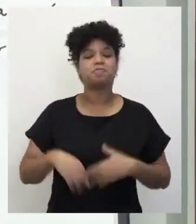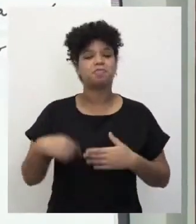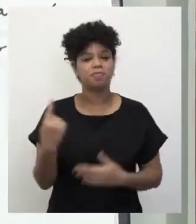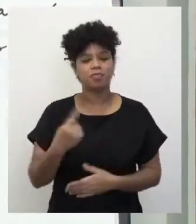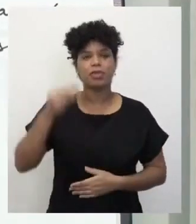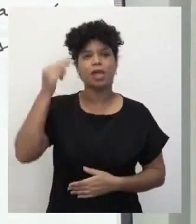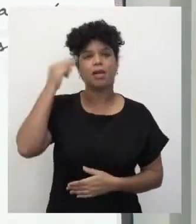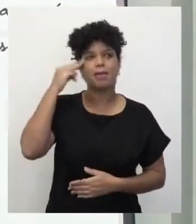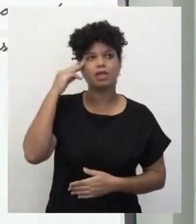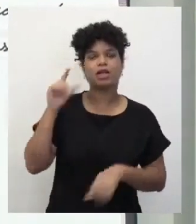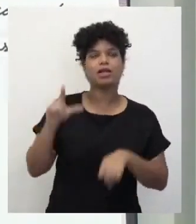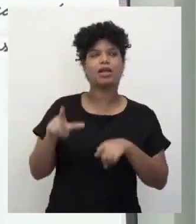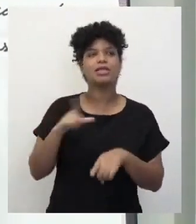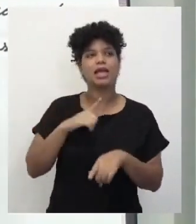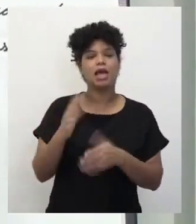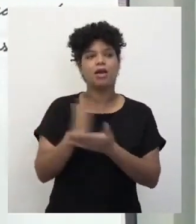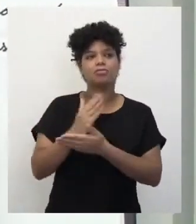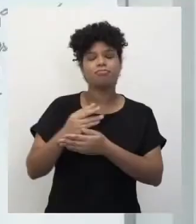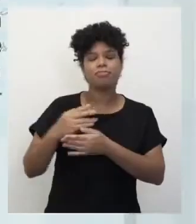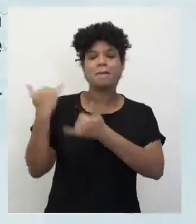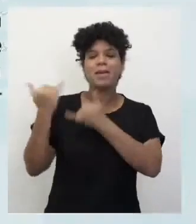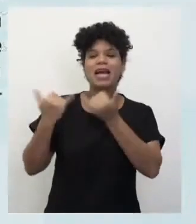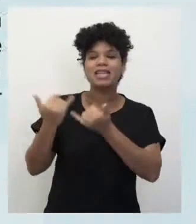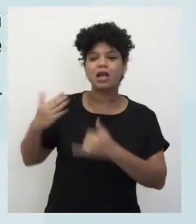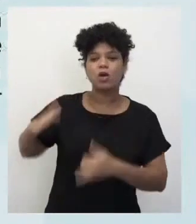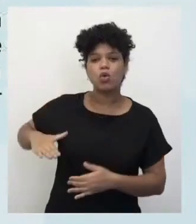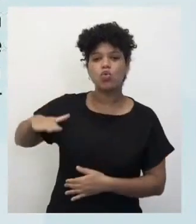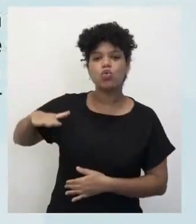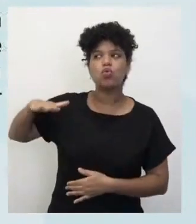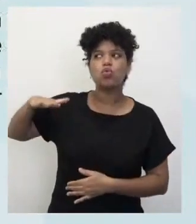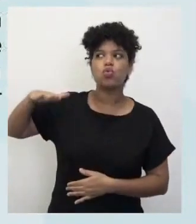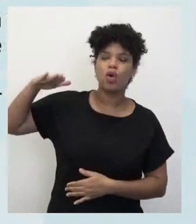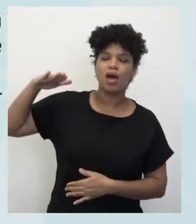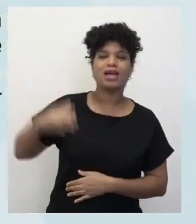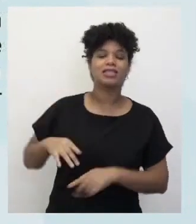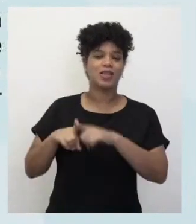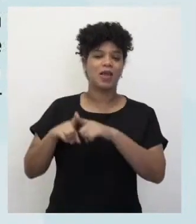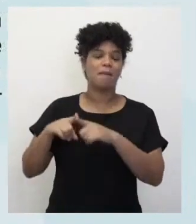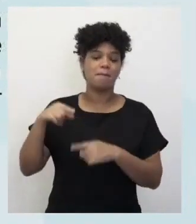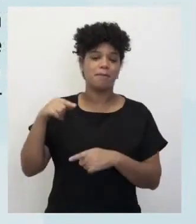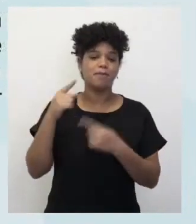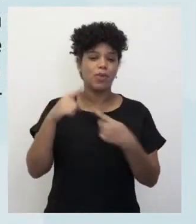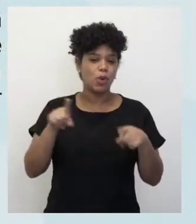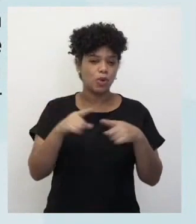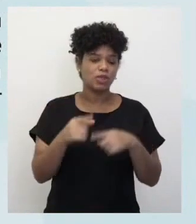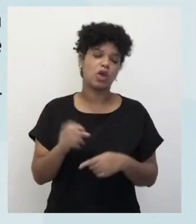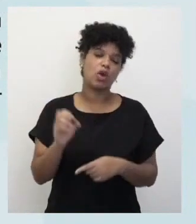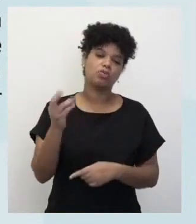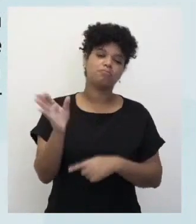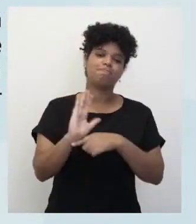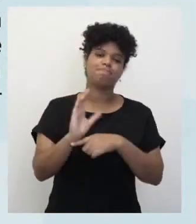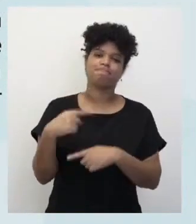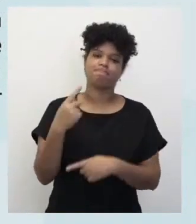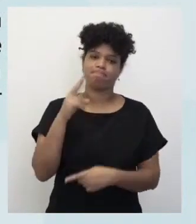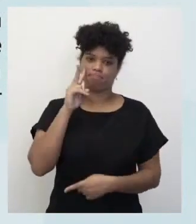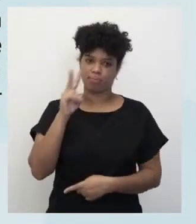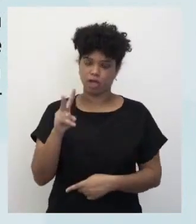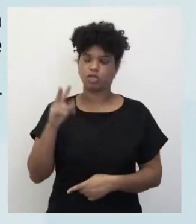as brincadeiras que a gente fazia, as músicas que a gente ouvia e os filmes que a gente assistia na infância e na juventude,